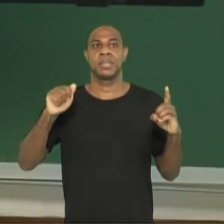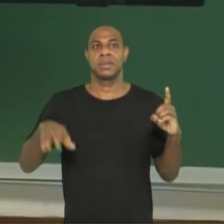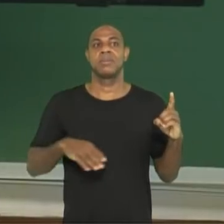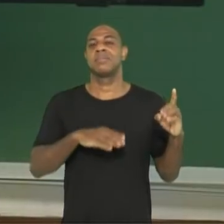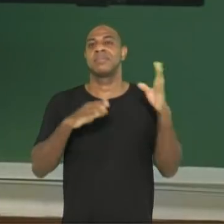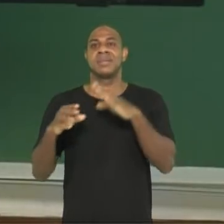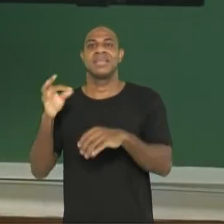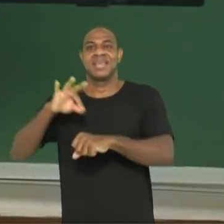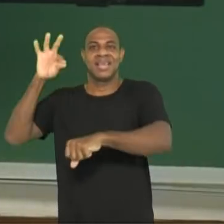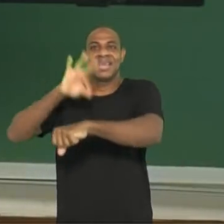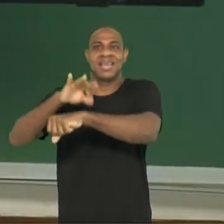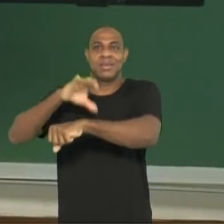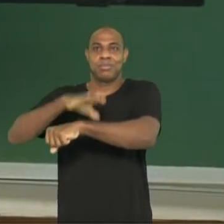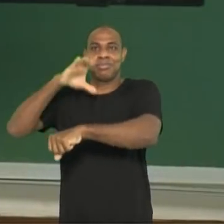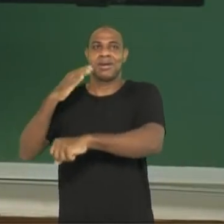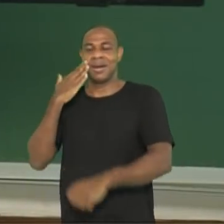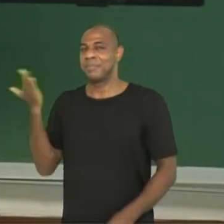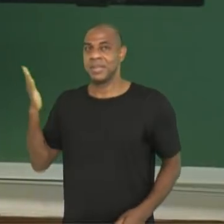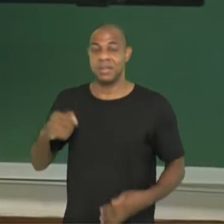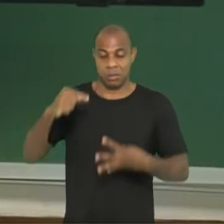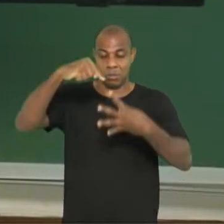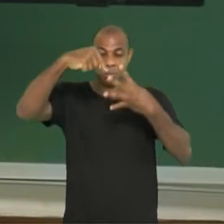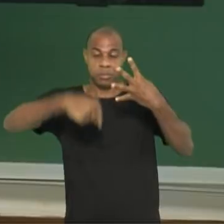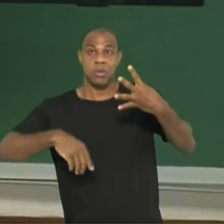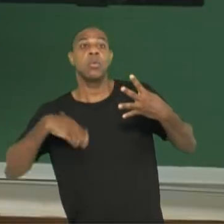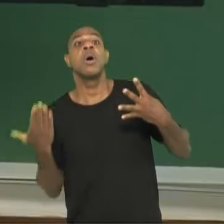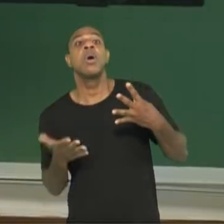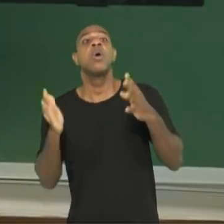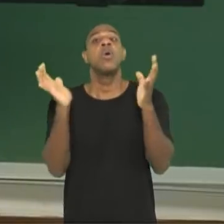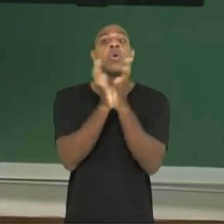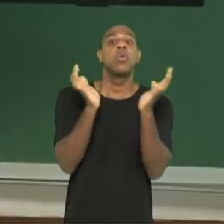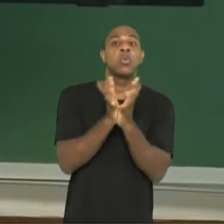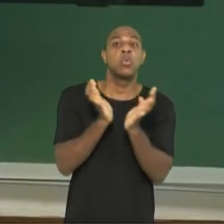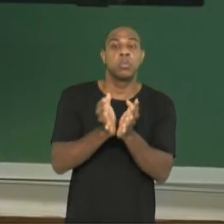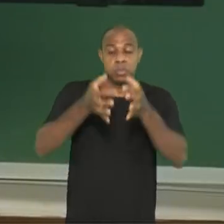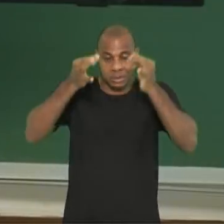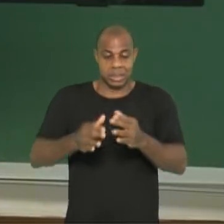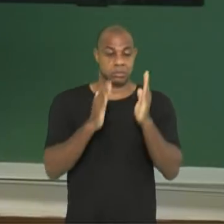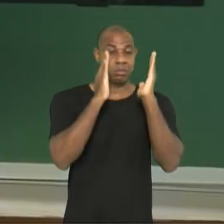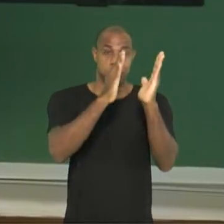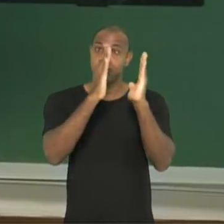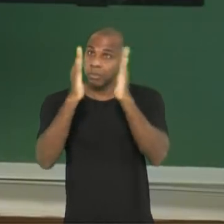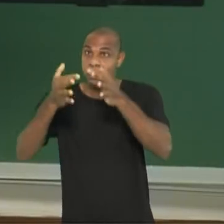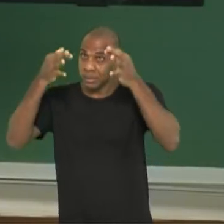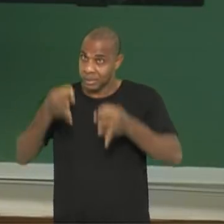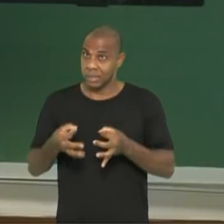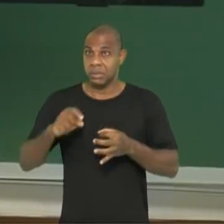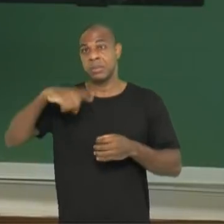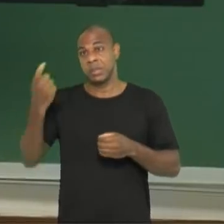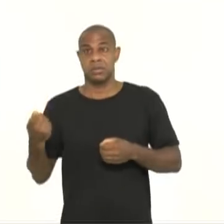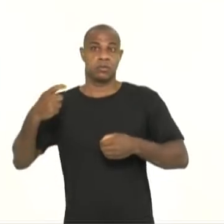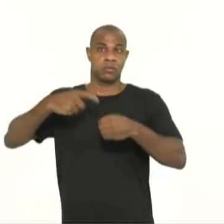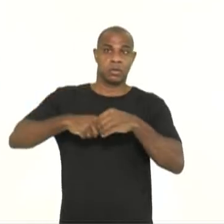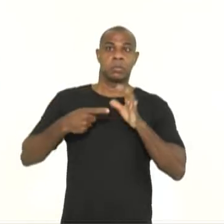abelha. Então, analise as alternativas e me diz qual delas é a correta. Daqui a pouquinho a gente volta.